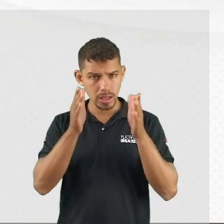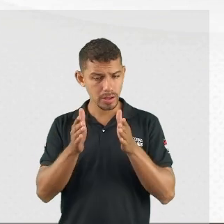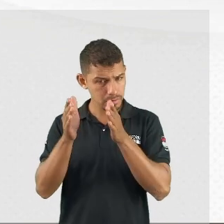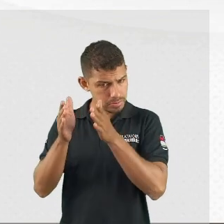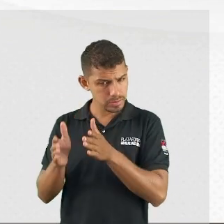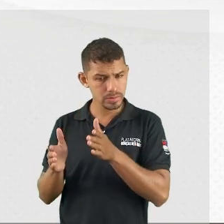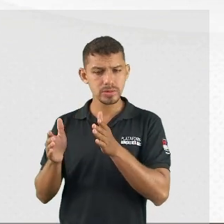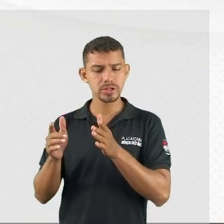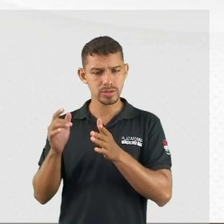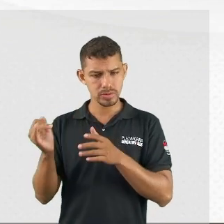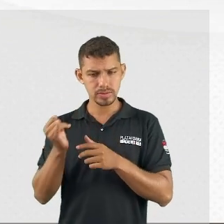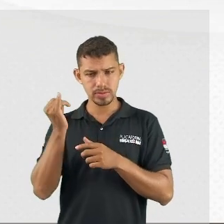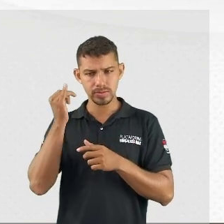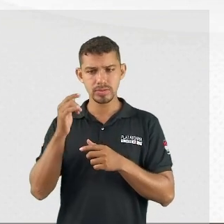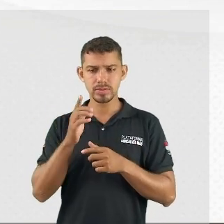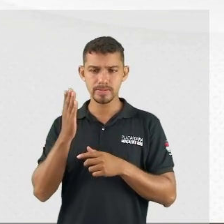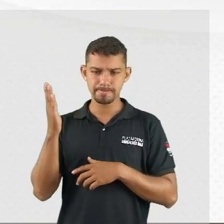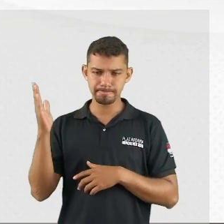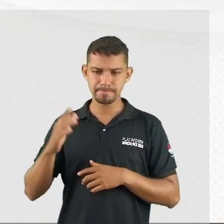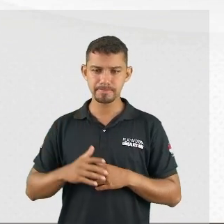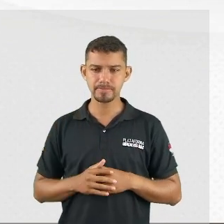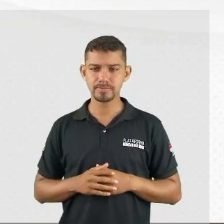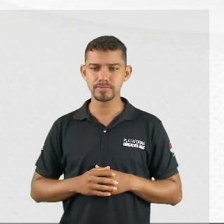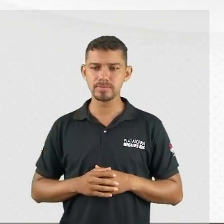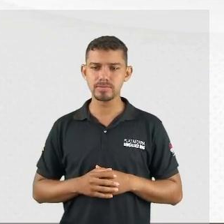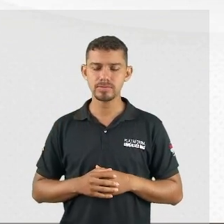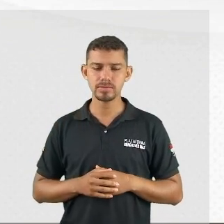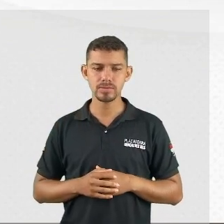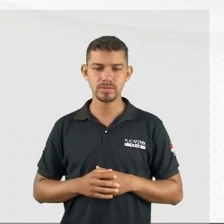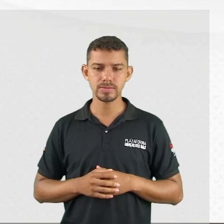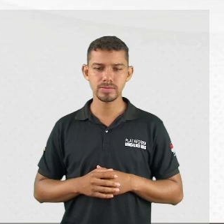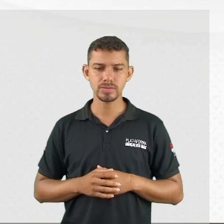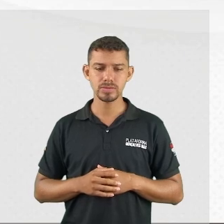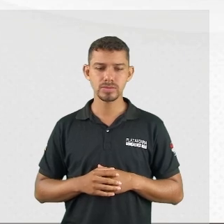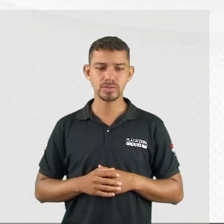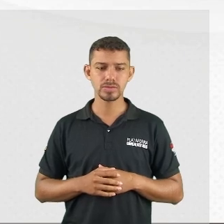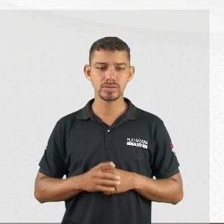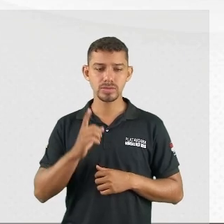tem uma função. Eu botei a garrafinha ali do lado. O vácuo entre